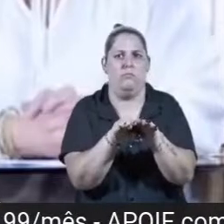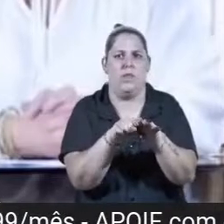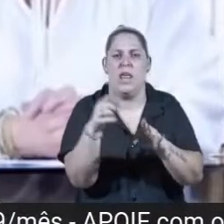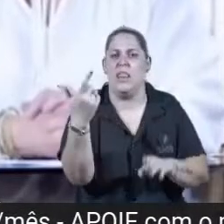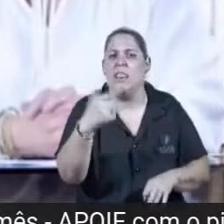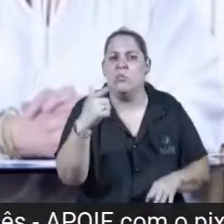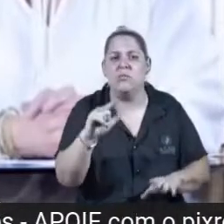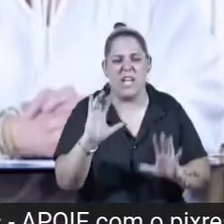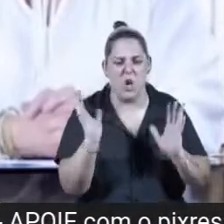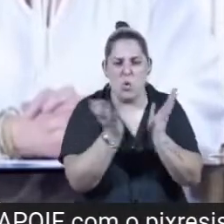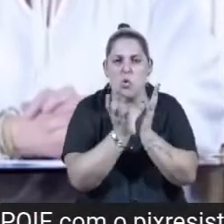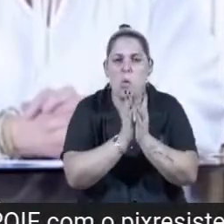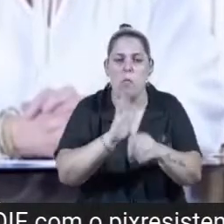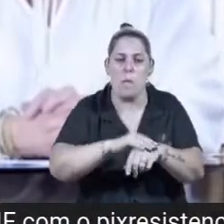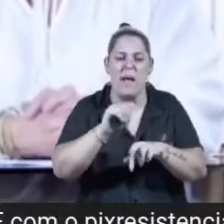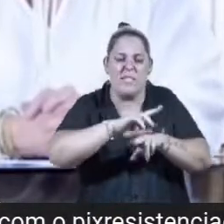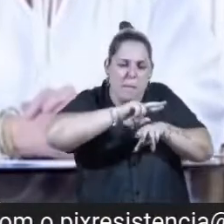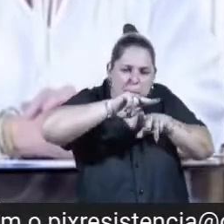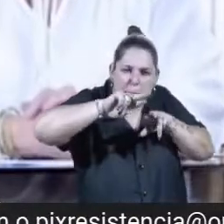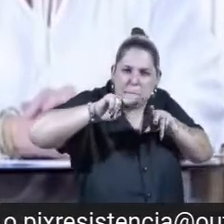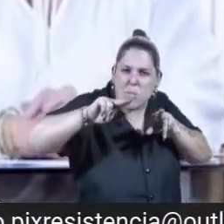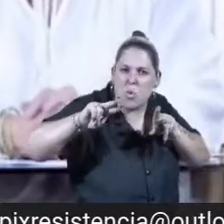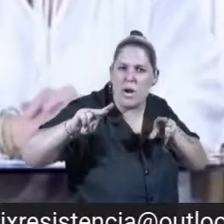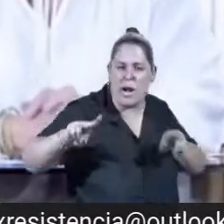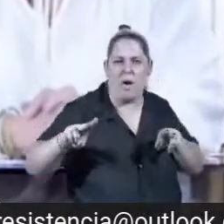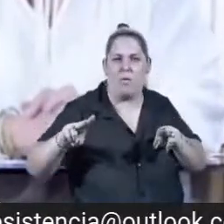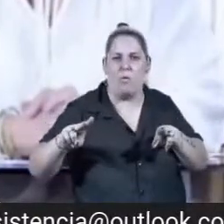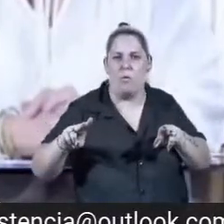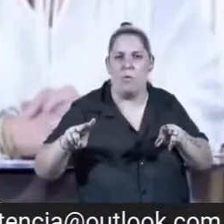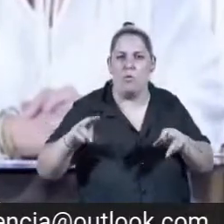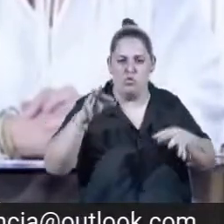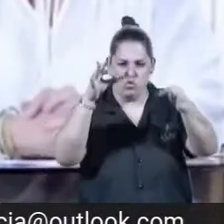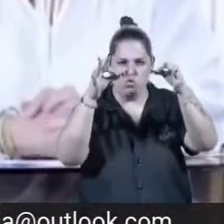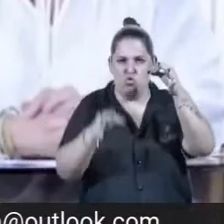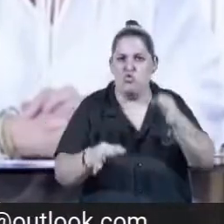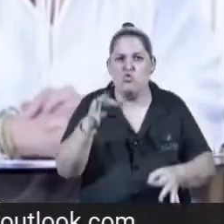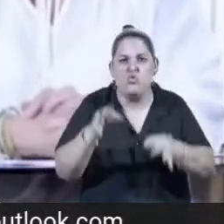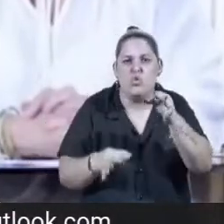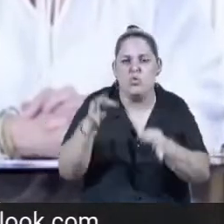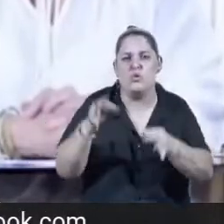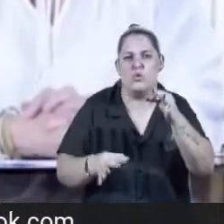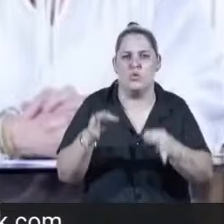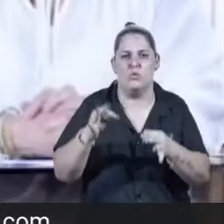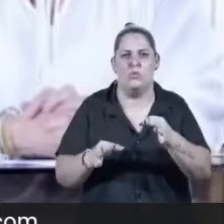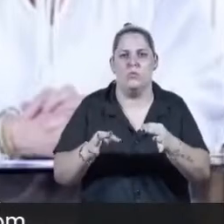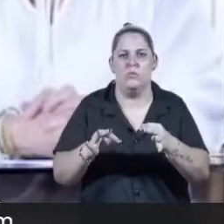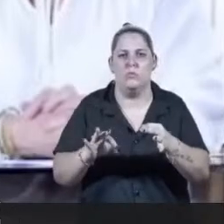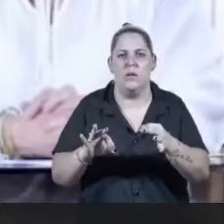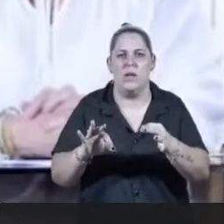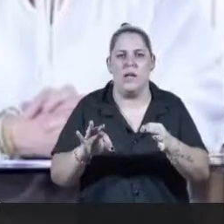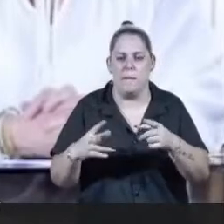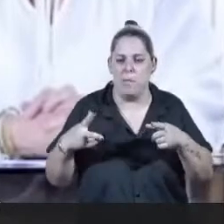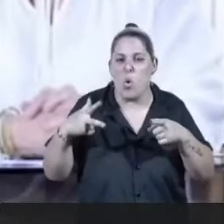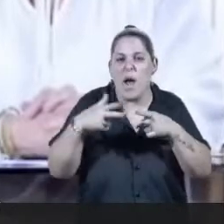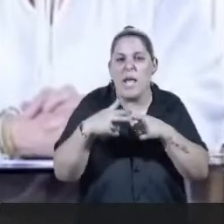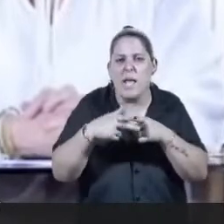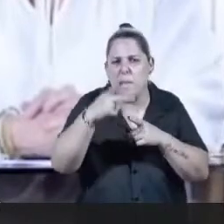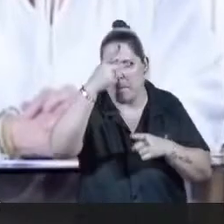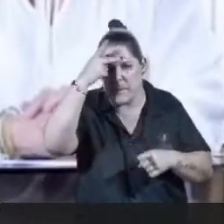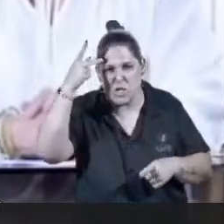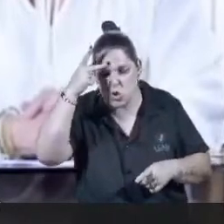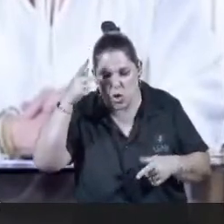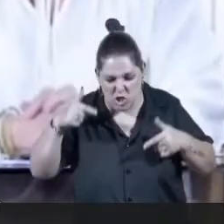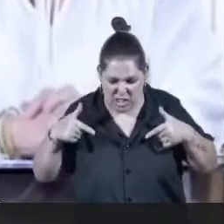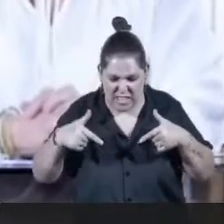tem partido mais democrático. Não tem partido que permita que a militância participe ativamente. Que